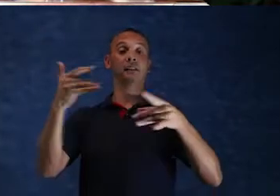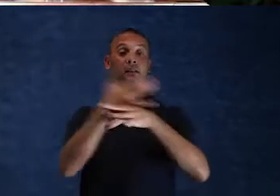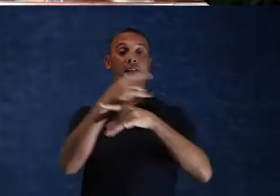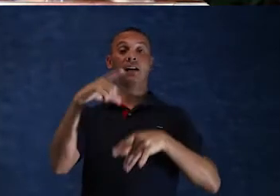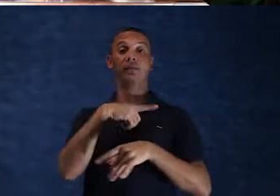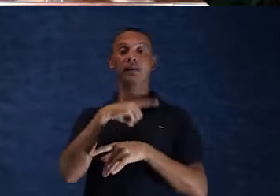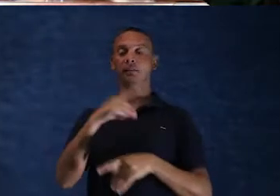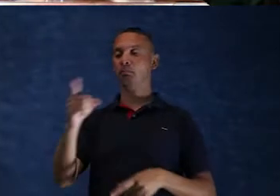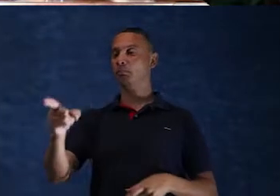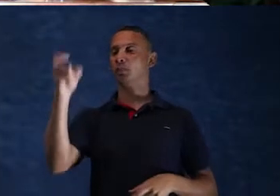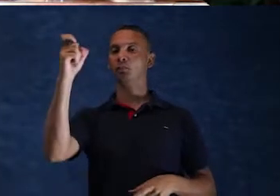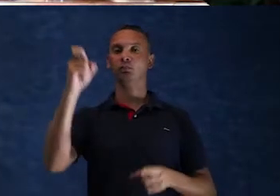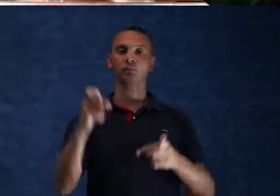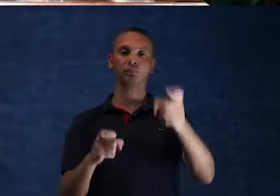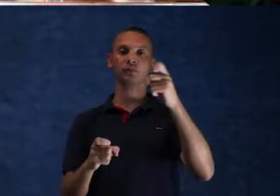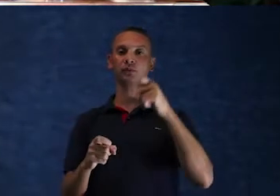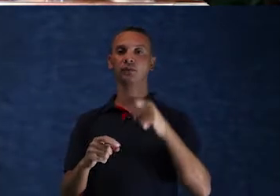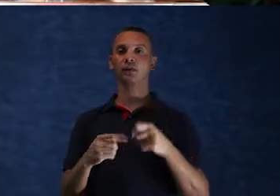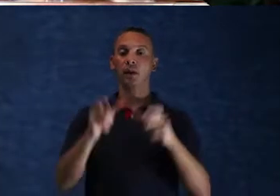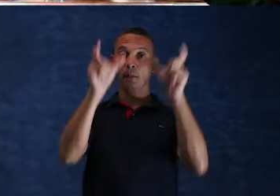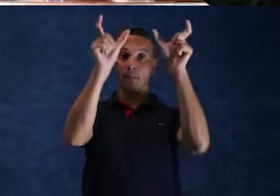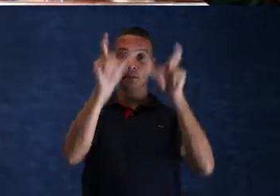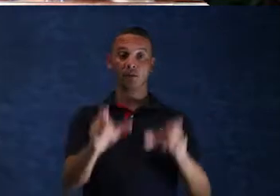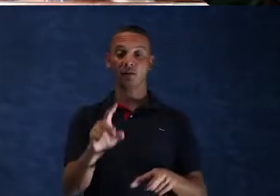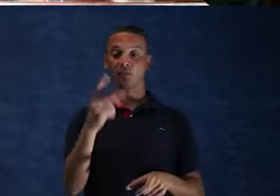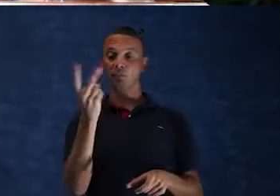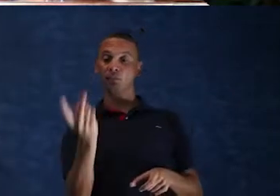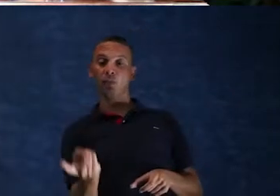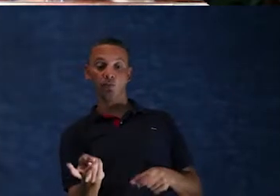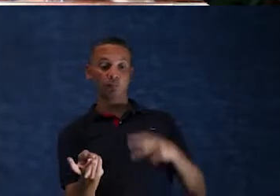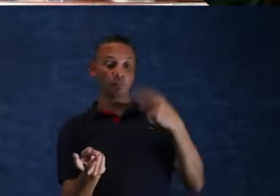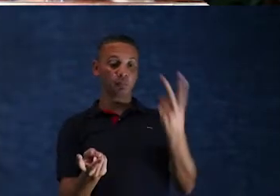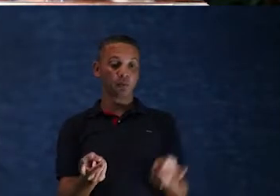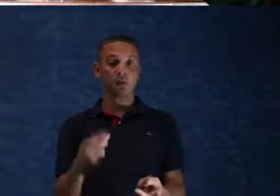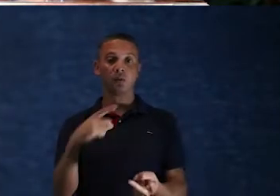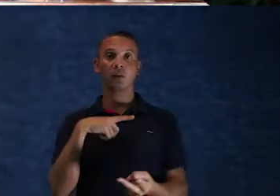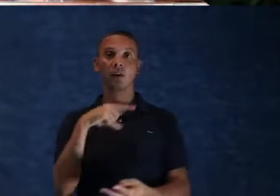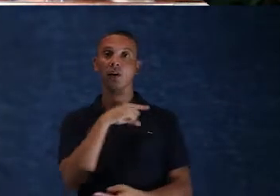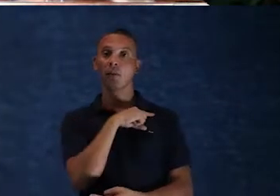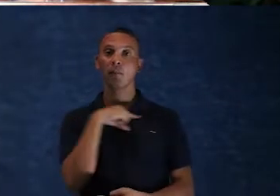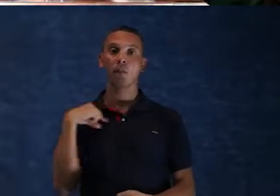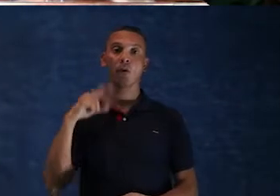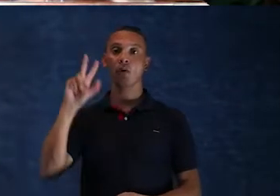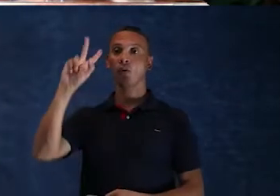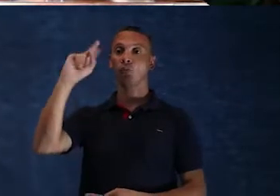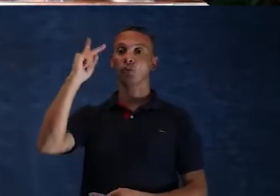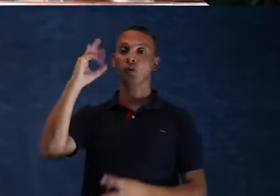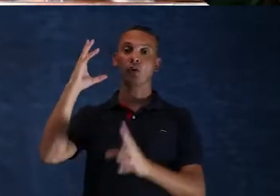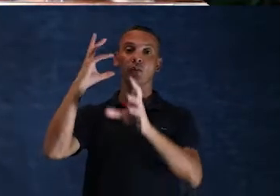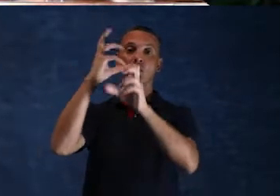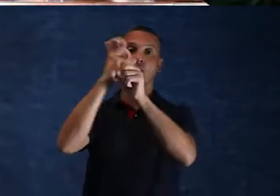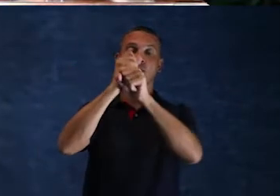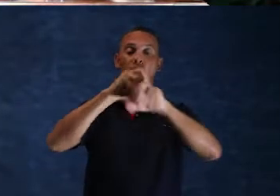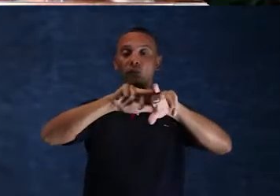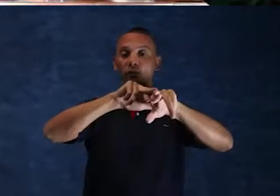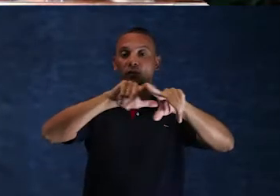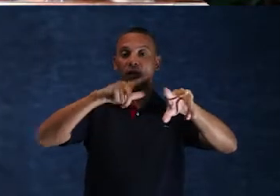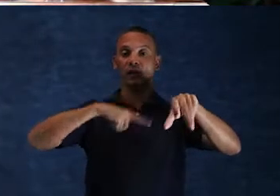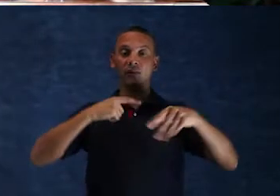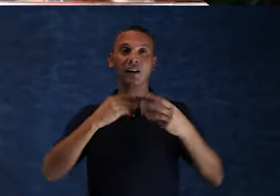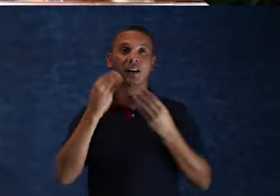crimes e delitos, onde personagens sucumbem em tramas mortais e histórias cujo teor